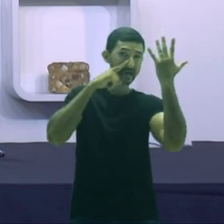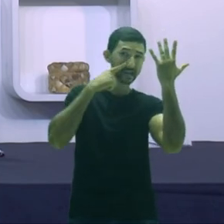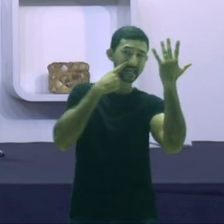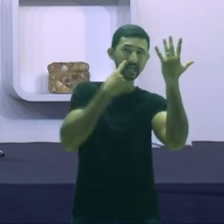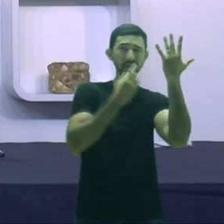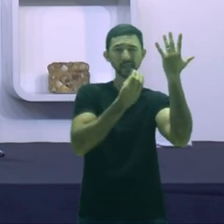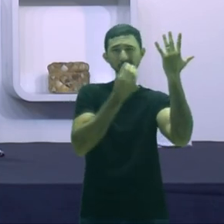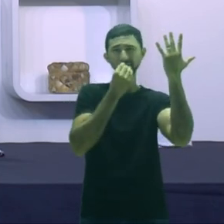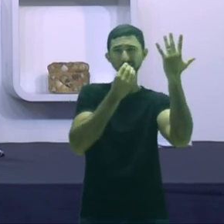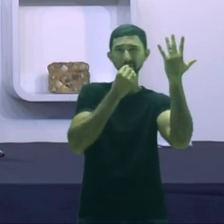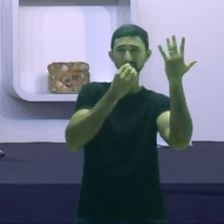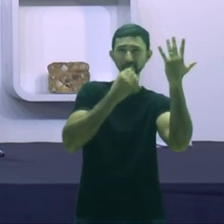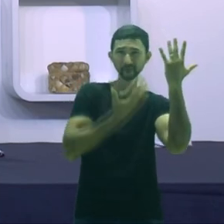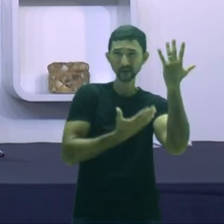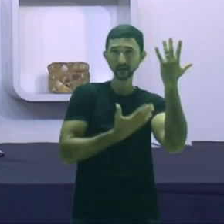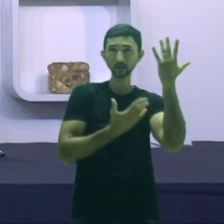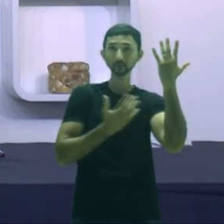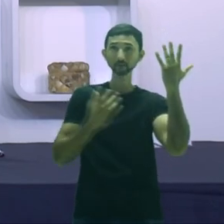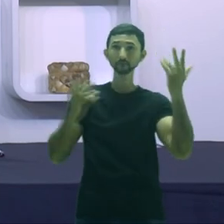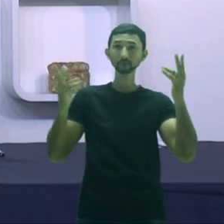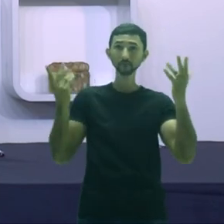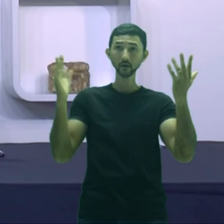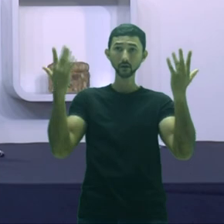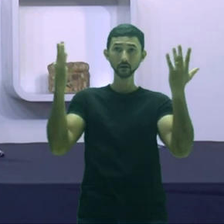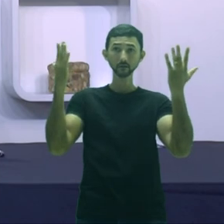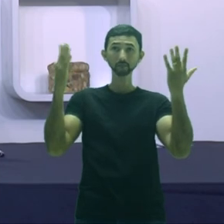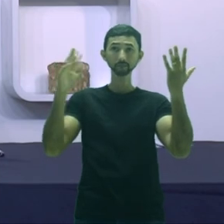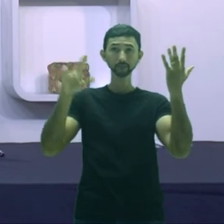ou seja, são da mesma espécie,